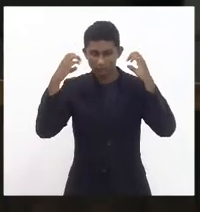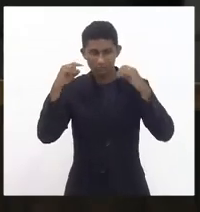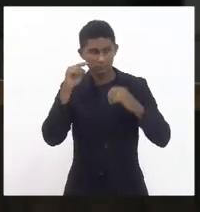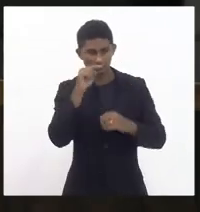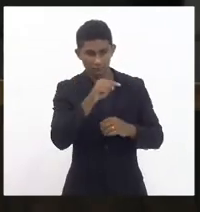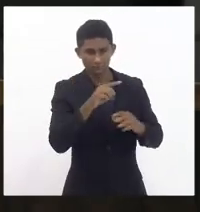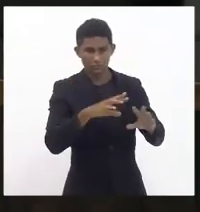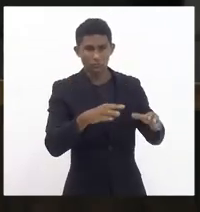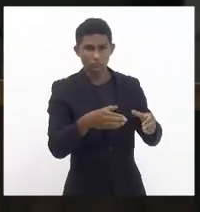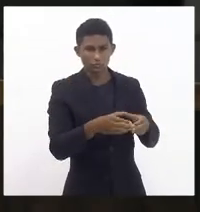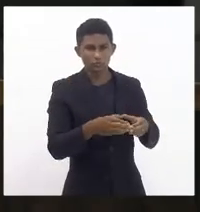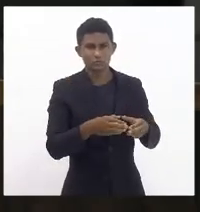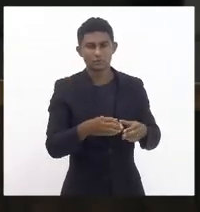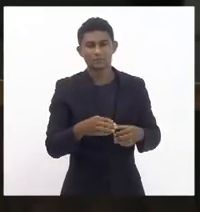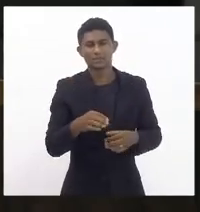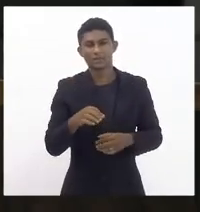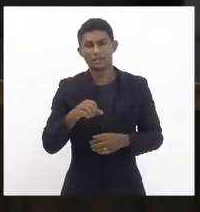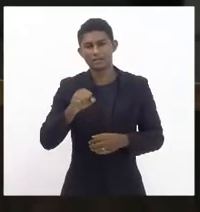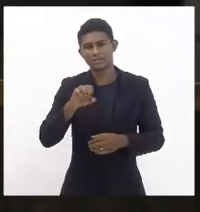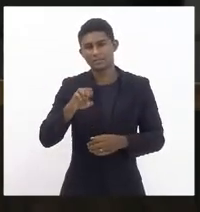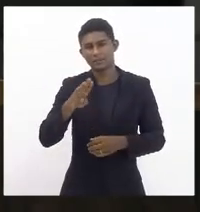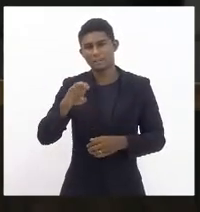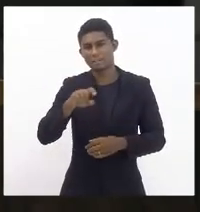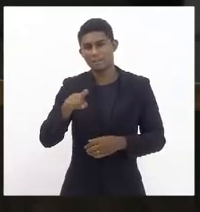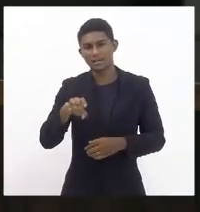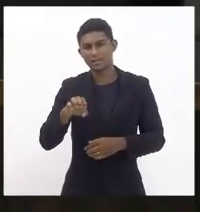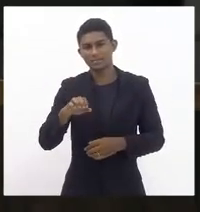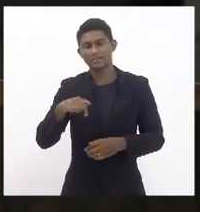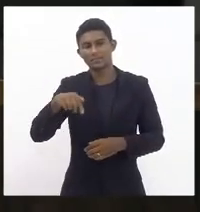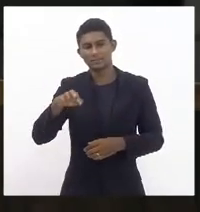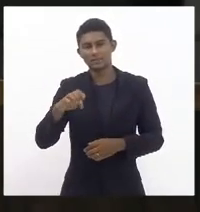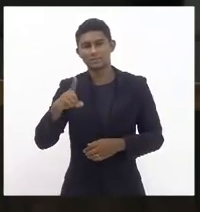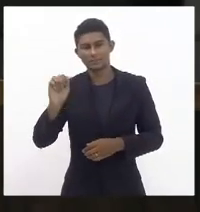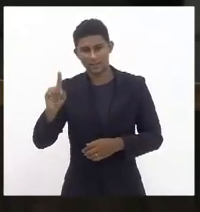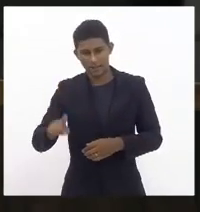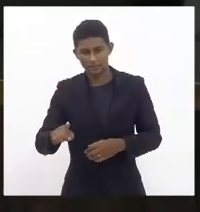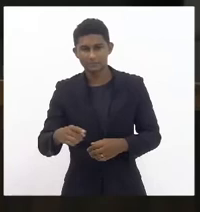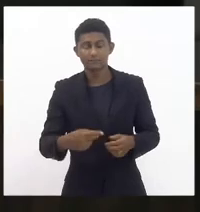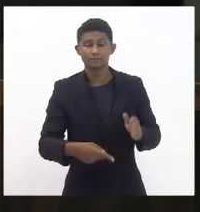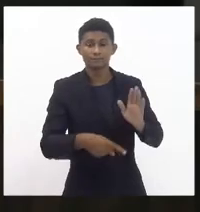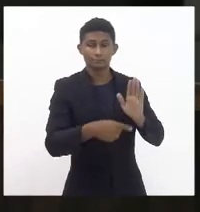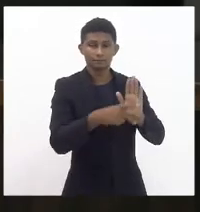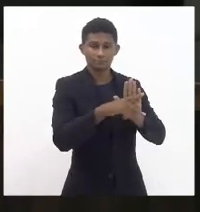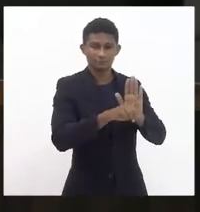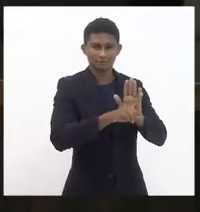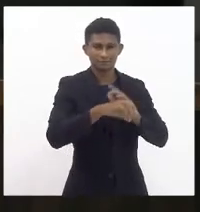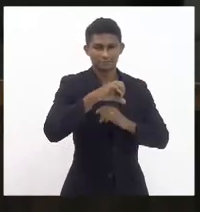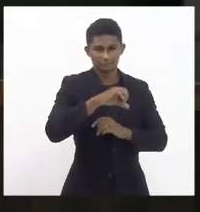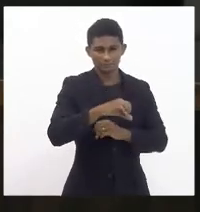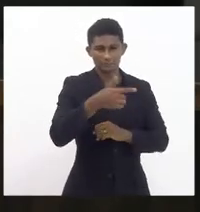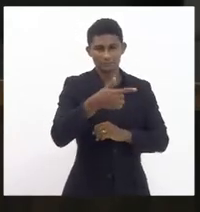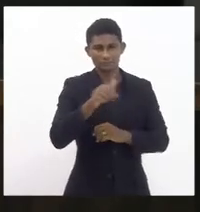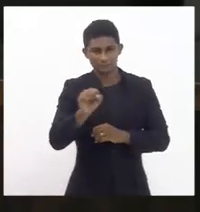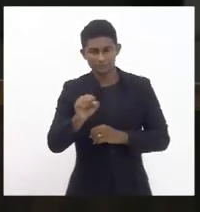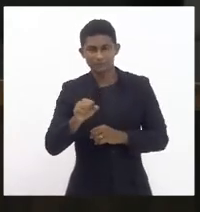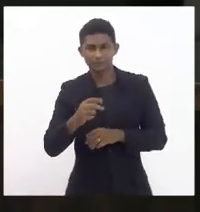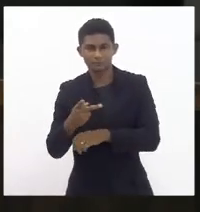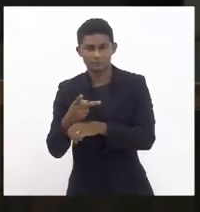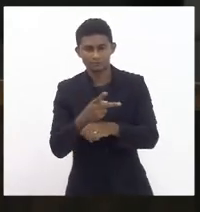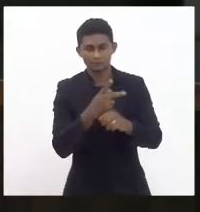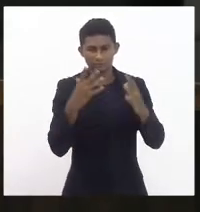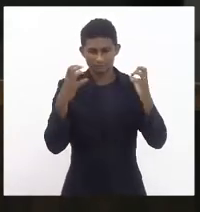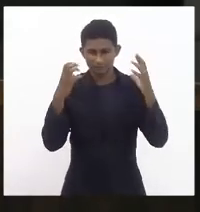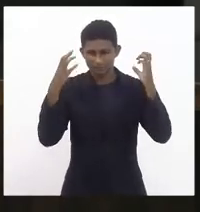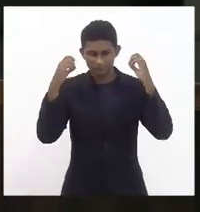que dá parecer da comissão de normas favorável tanto Chico olha resolução 918 de 21 de autoridade para Renata que concede prêmio Mariele